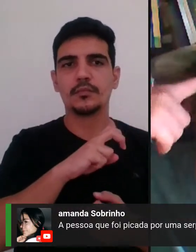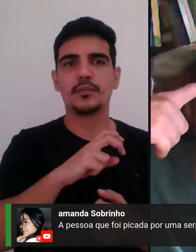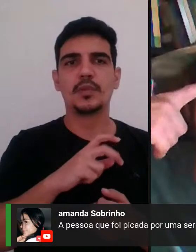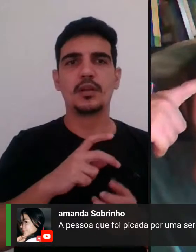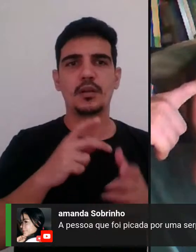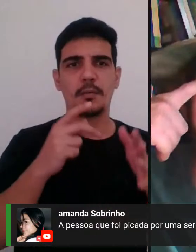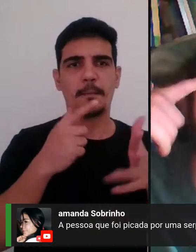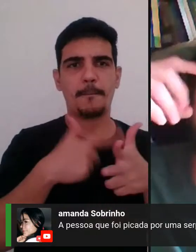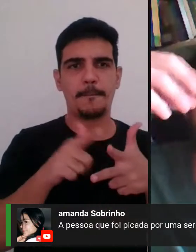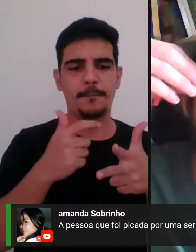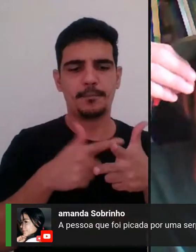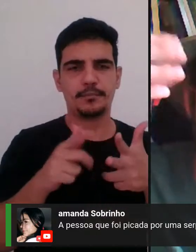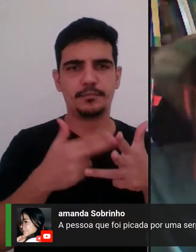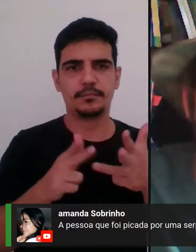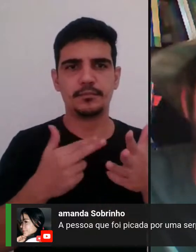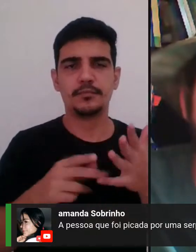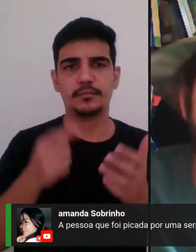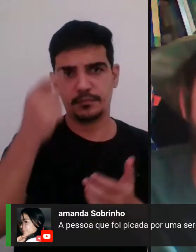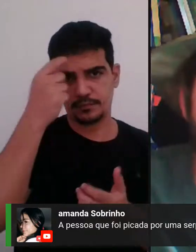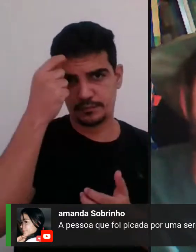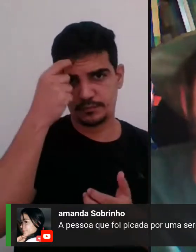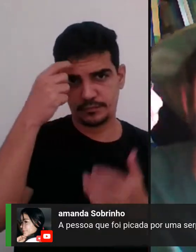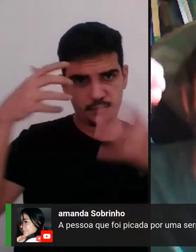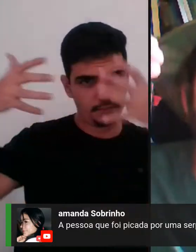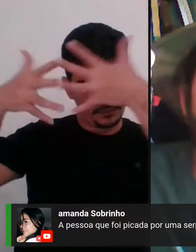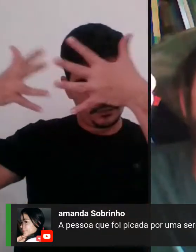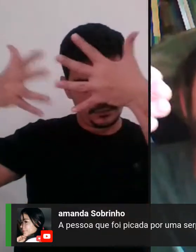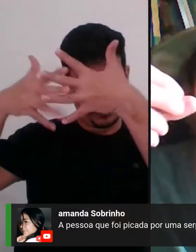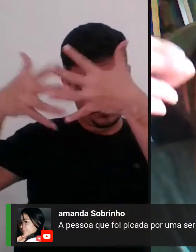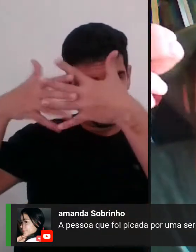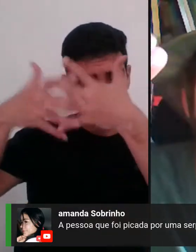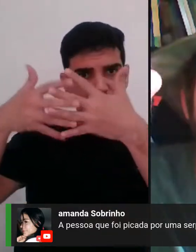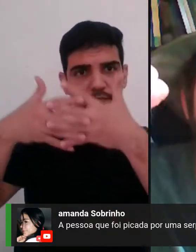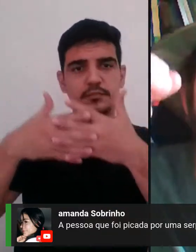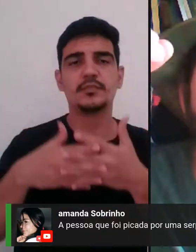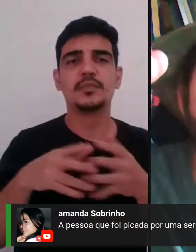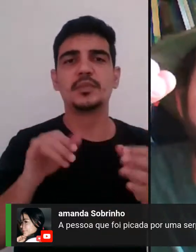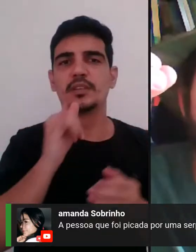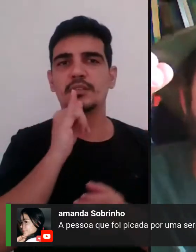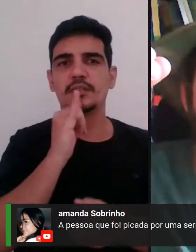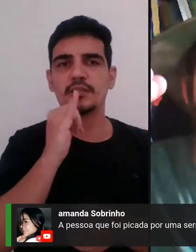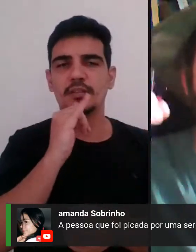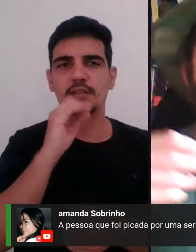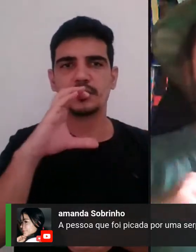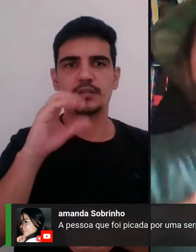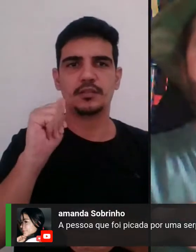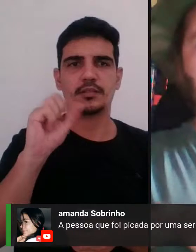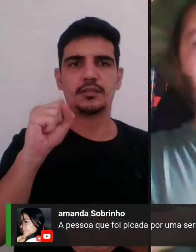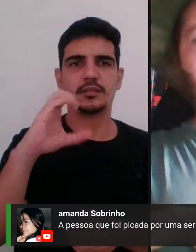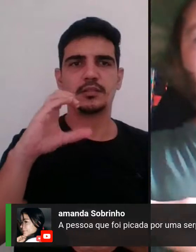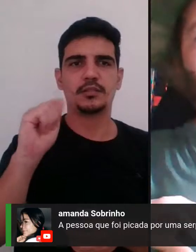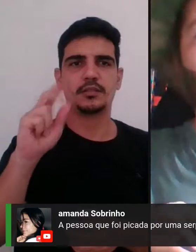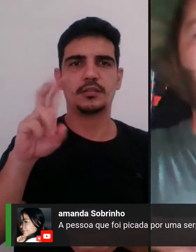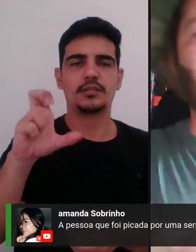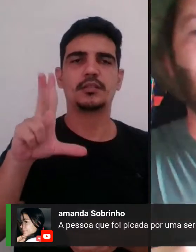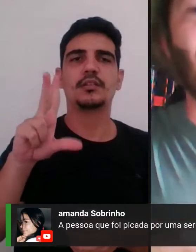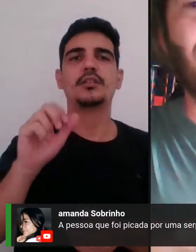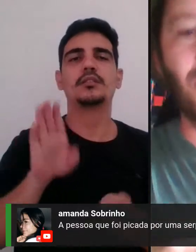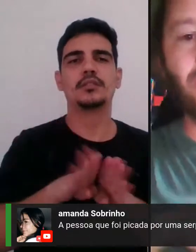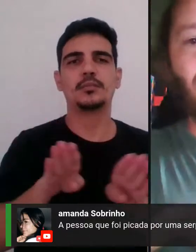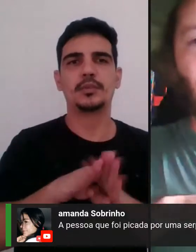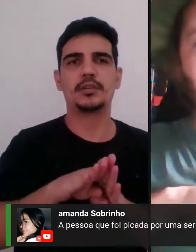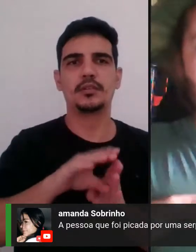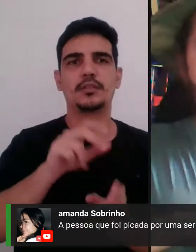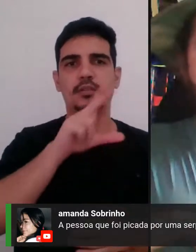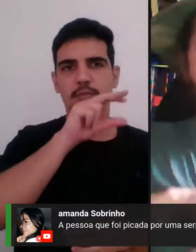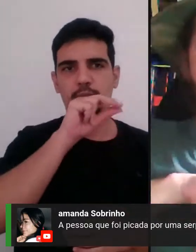pode afetar o cérebro, pode afetar o sistema nervoso. Um acidente com cascavel, pico de jaca, cobra coral. Acidente com pico de jaca,